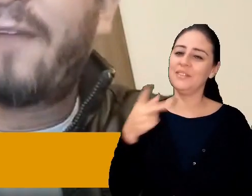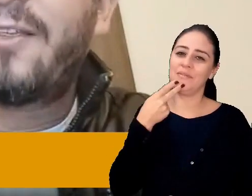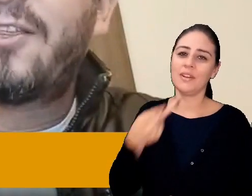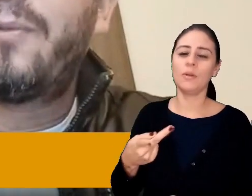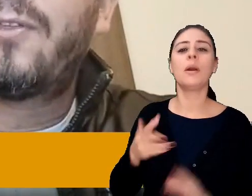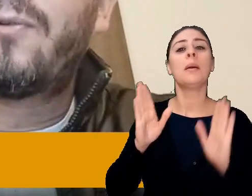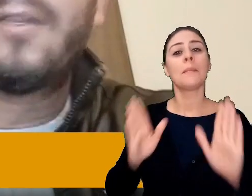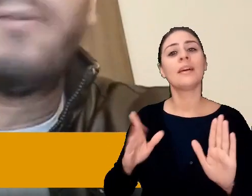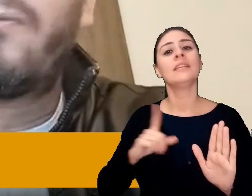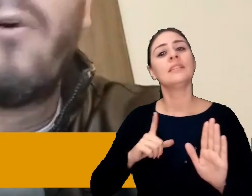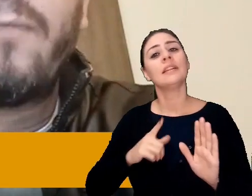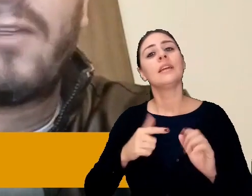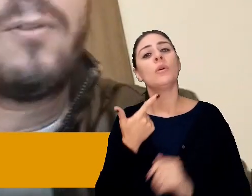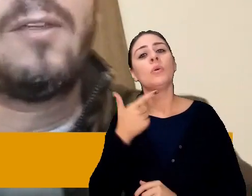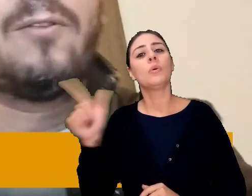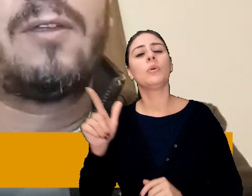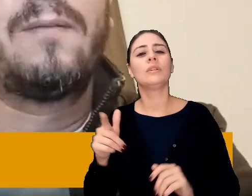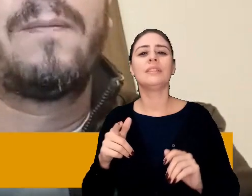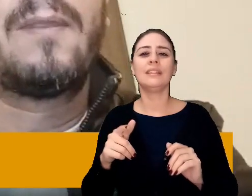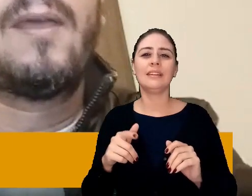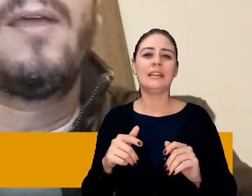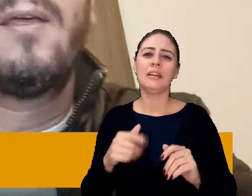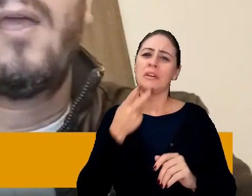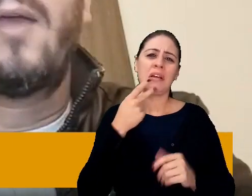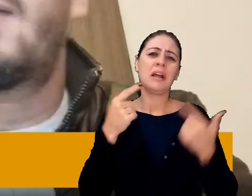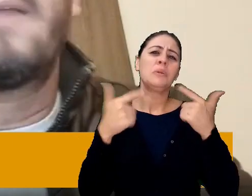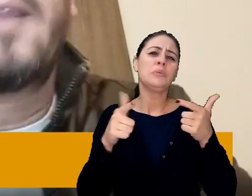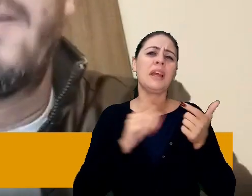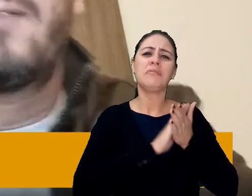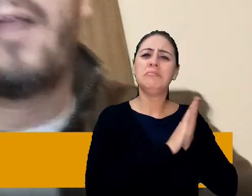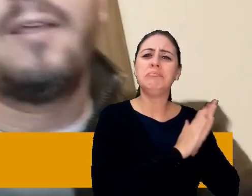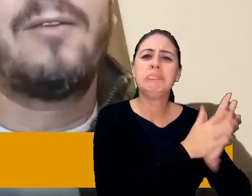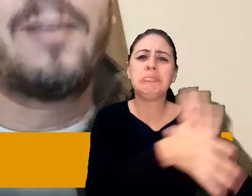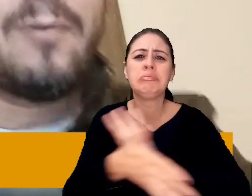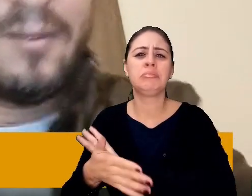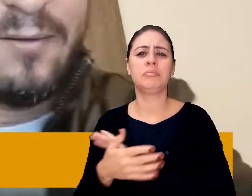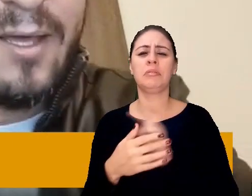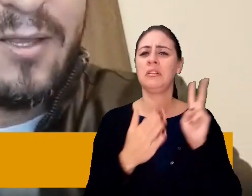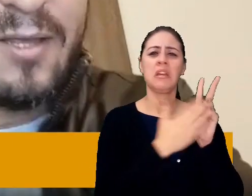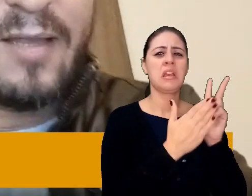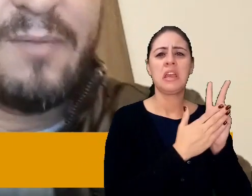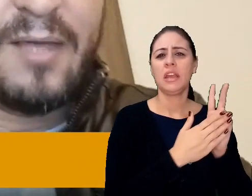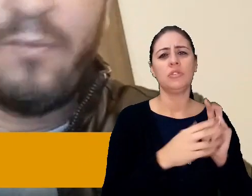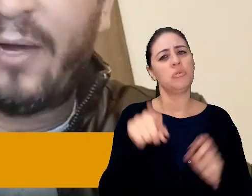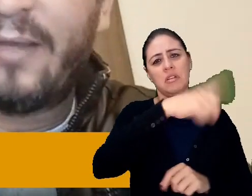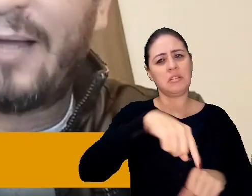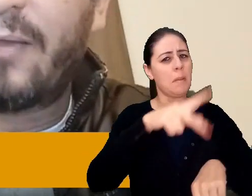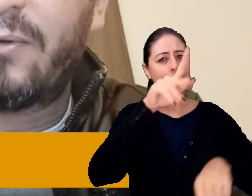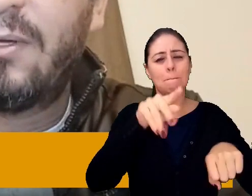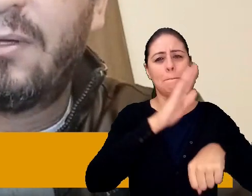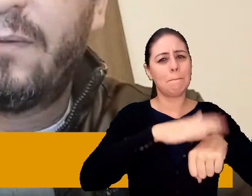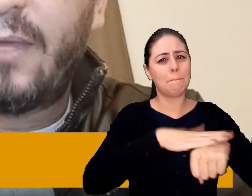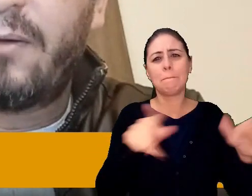levar esse tipo de discurso, que não houve genocídio, gente, né, e quem matava mais índio era índio, essas coisas, né, que a gente já sabe que é um pouco